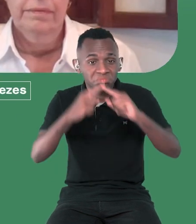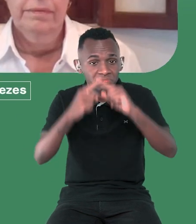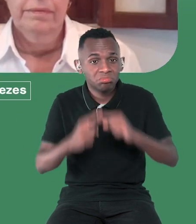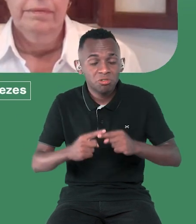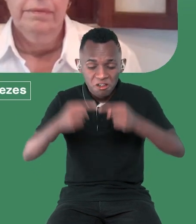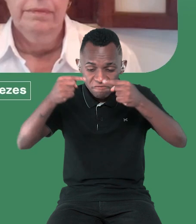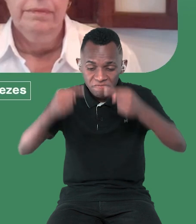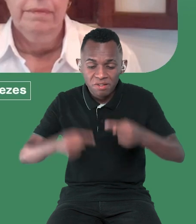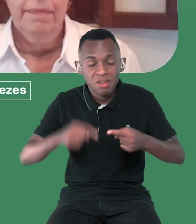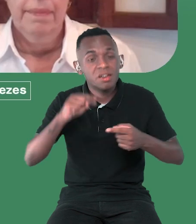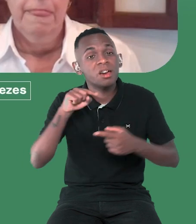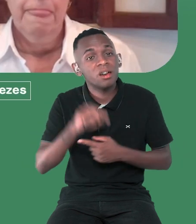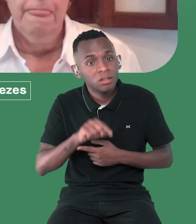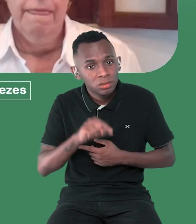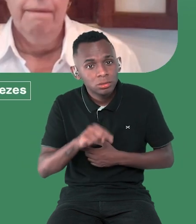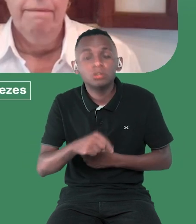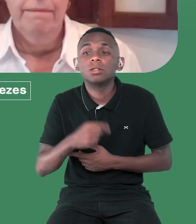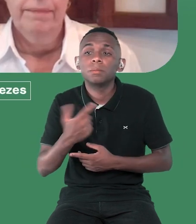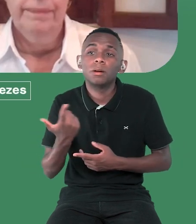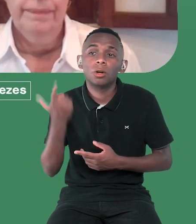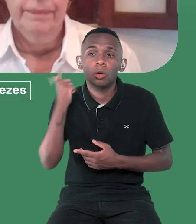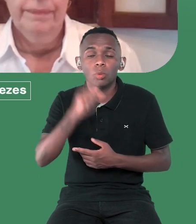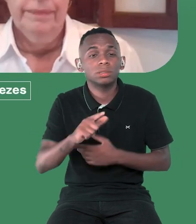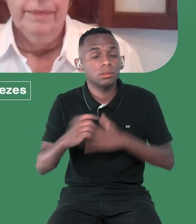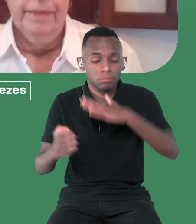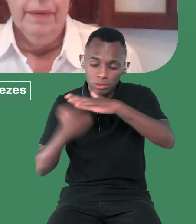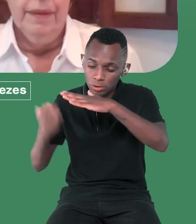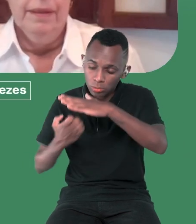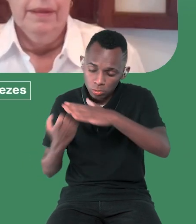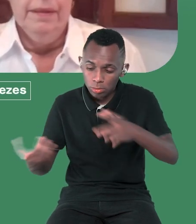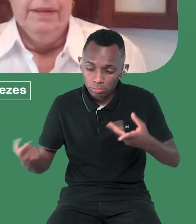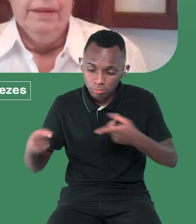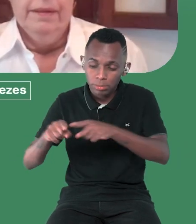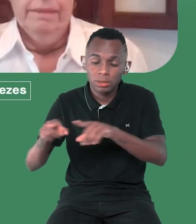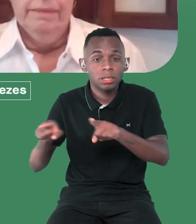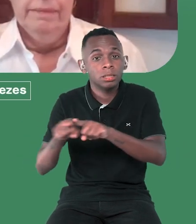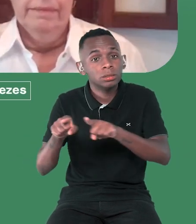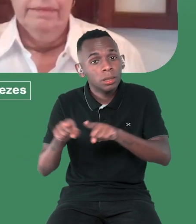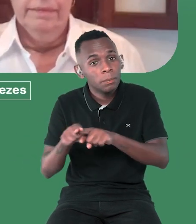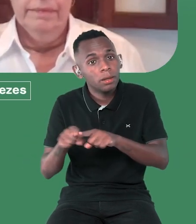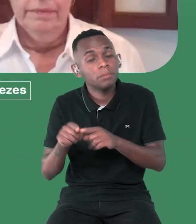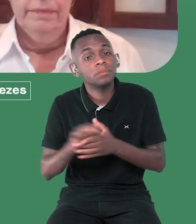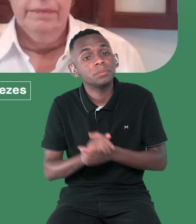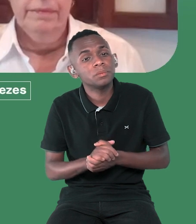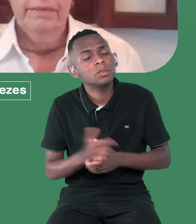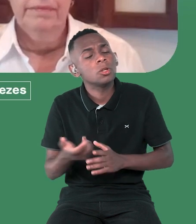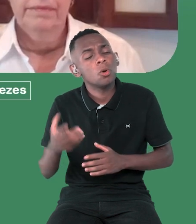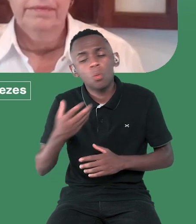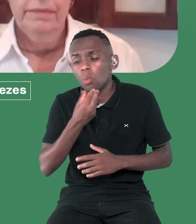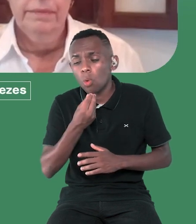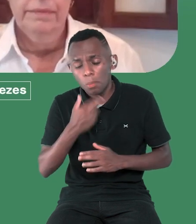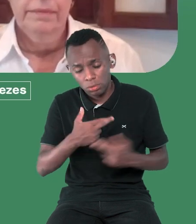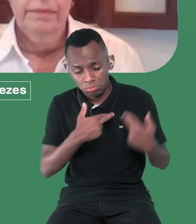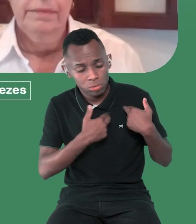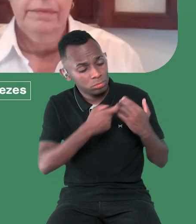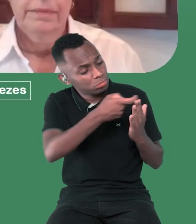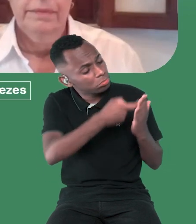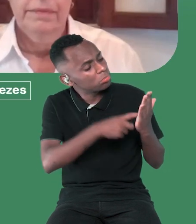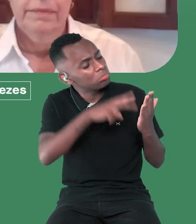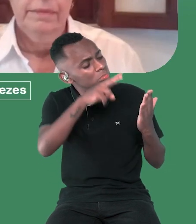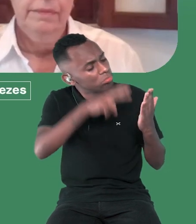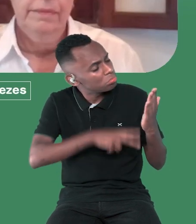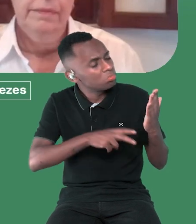menção honrosa, que me levou para a editora Vigília. E assim, o Noraldino se apaixonou pelo texto, e enfim.